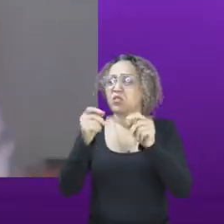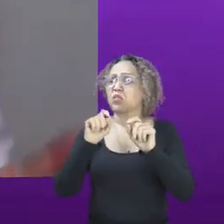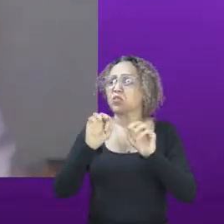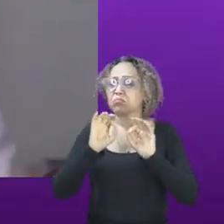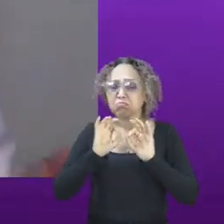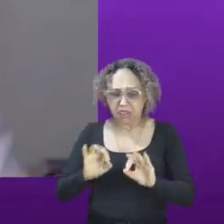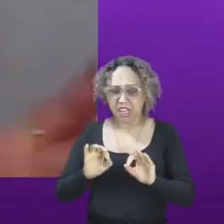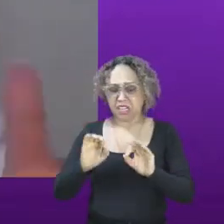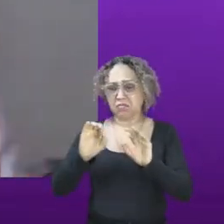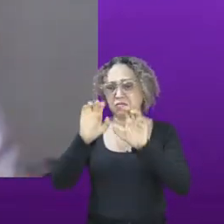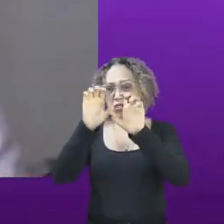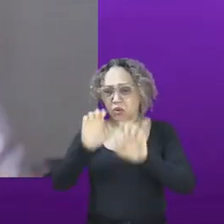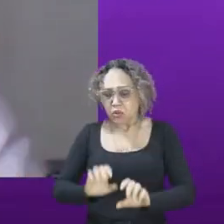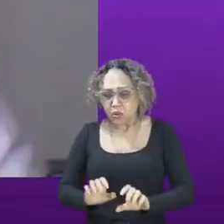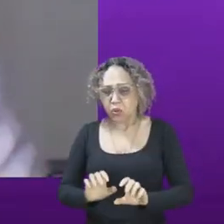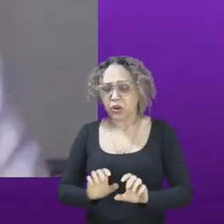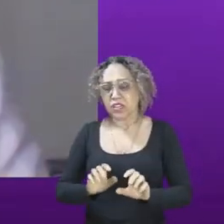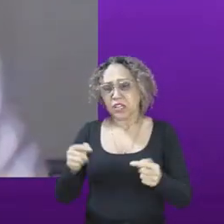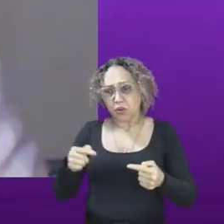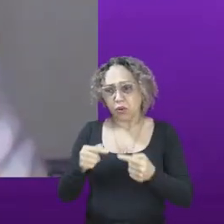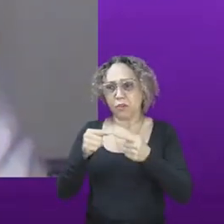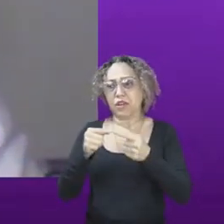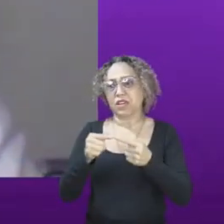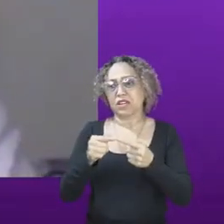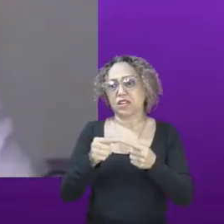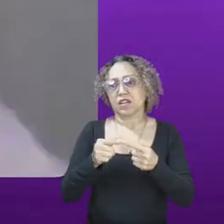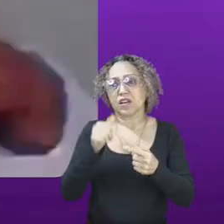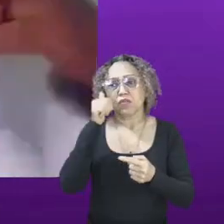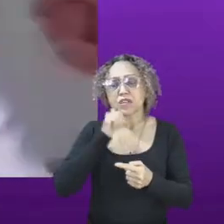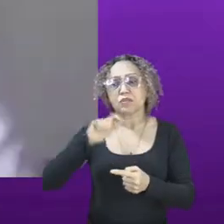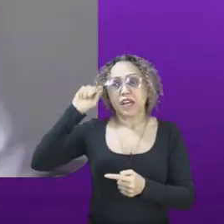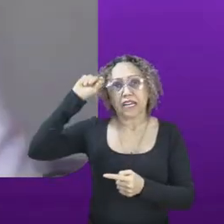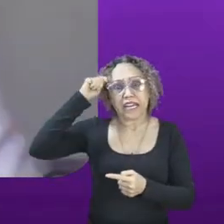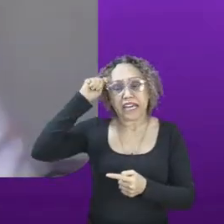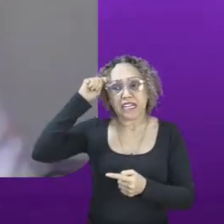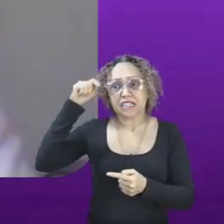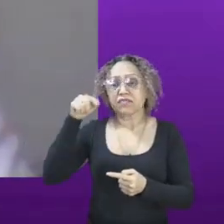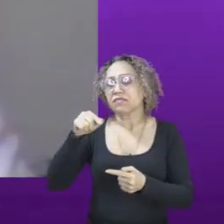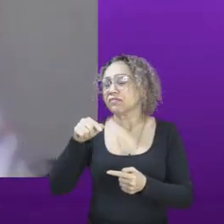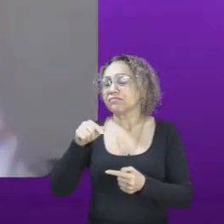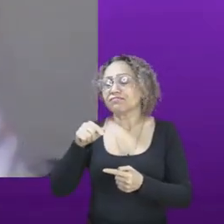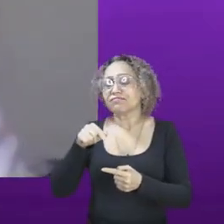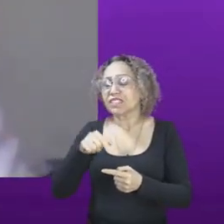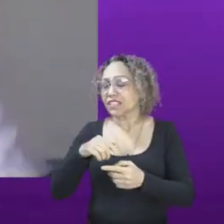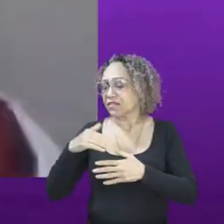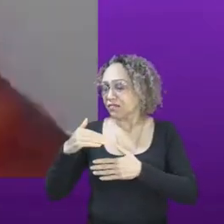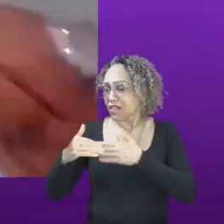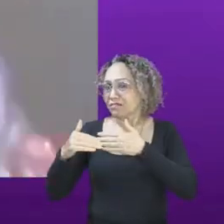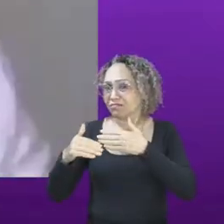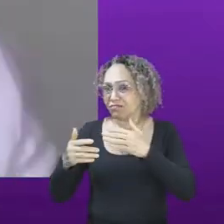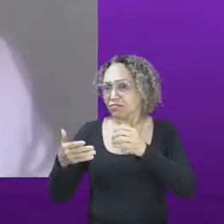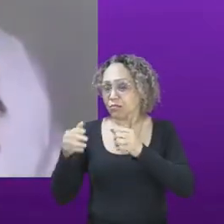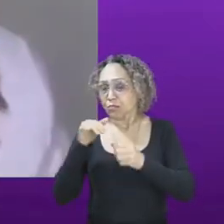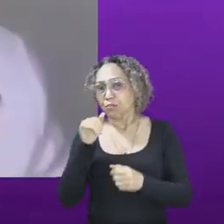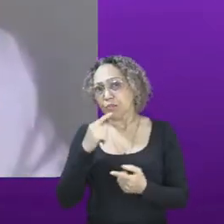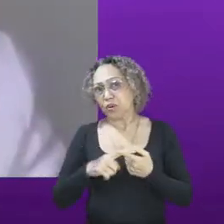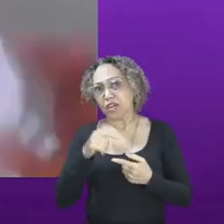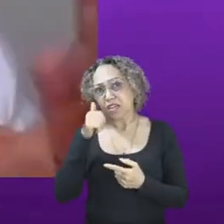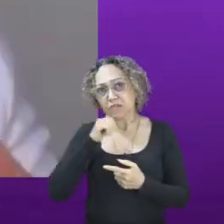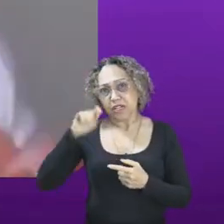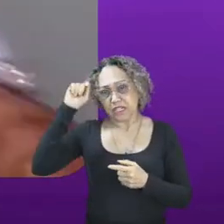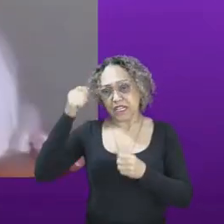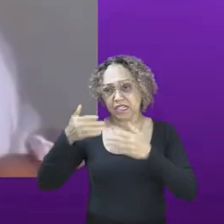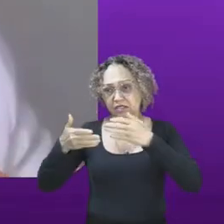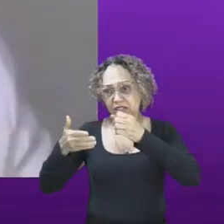dessa pirâmide, né, como a Angela Davis diz muito bem, a gente vai conseguir movimentar a pirâmide inteira. Então, qual que é o projeto